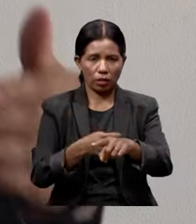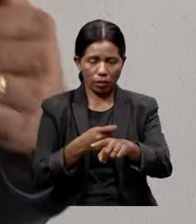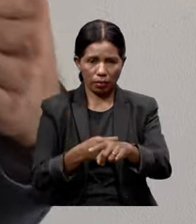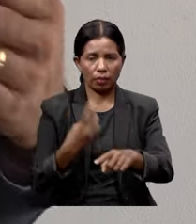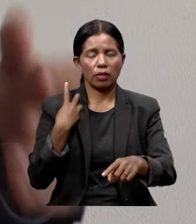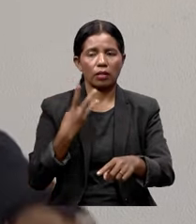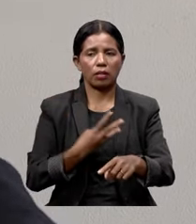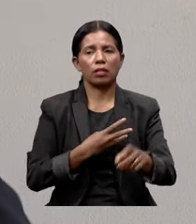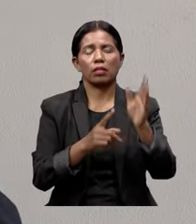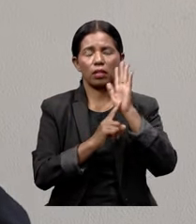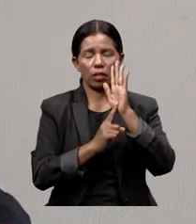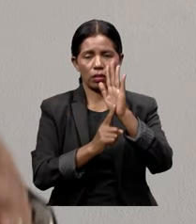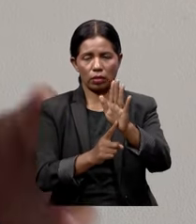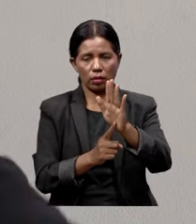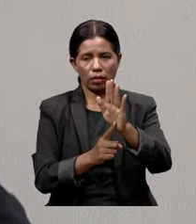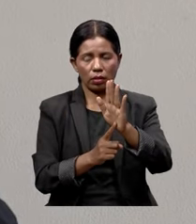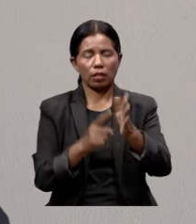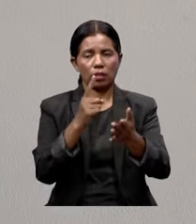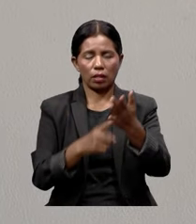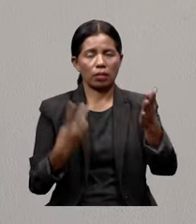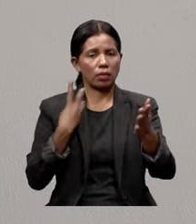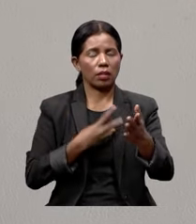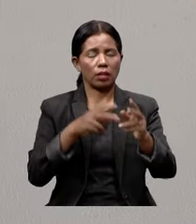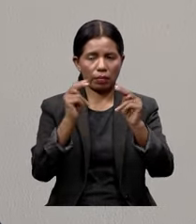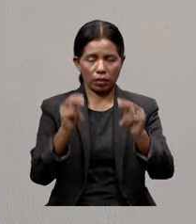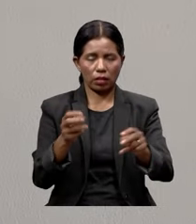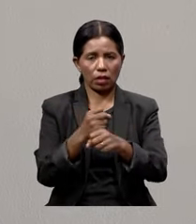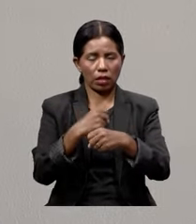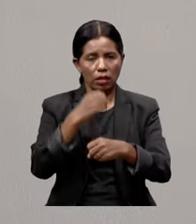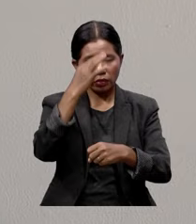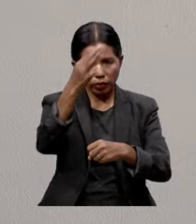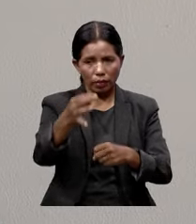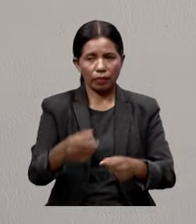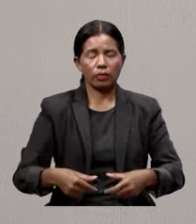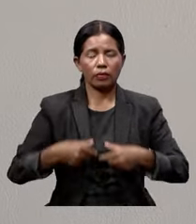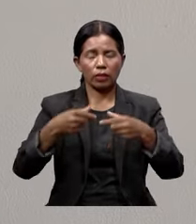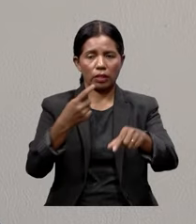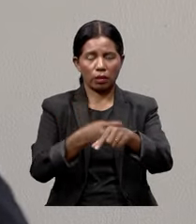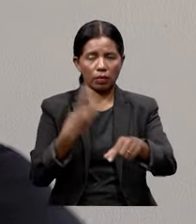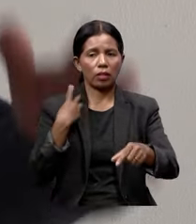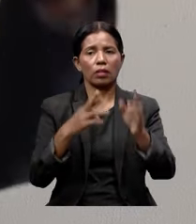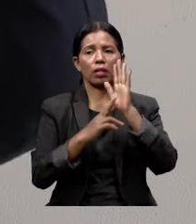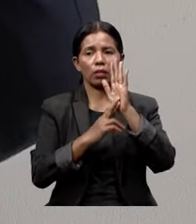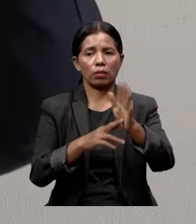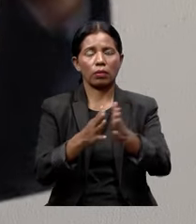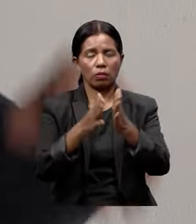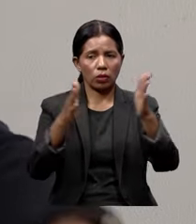ita se divulga se da maka ita precisa alavi futuro foi ita tempo então quando o relator ne bot